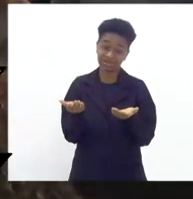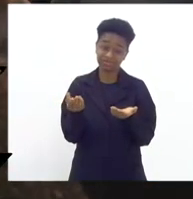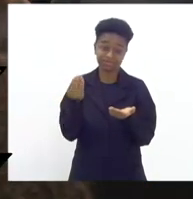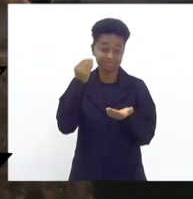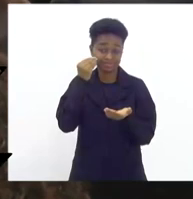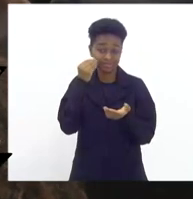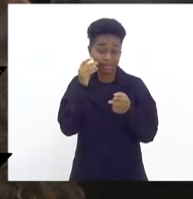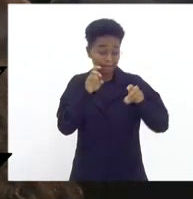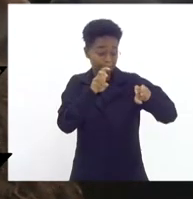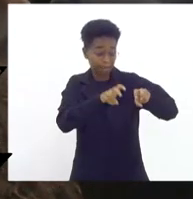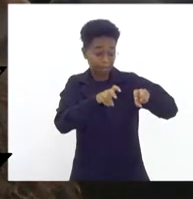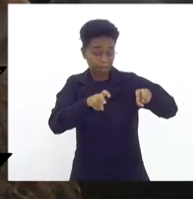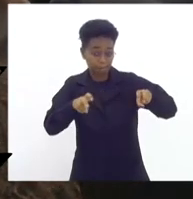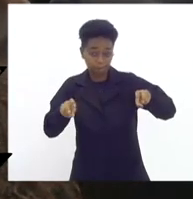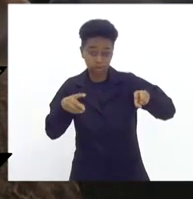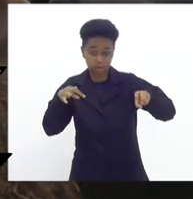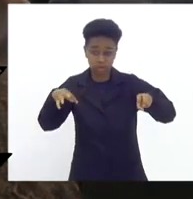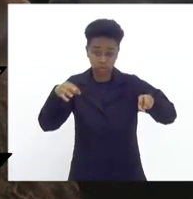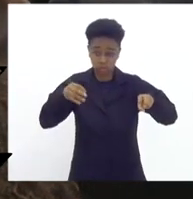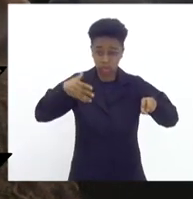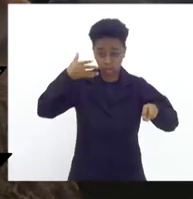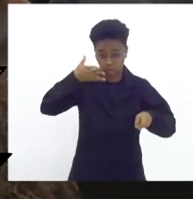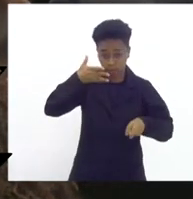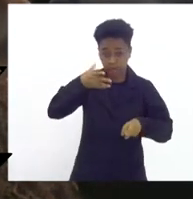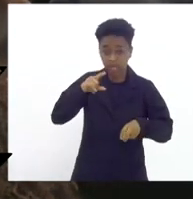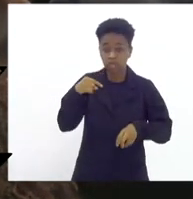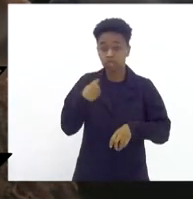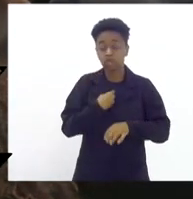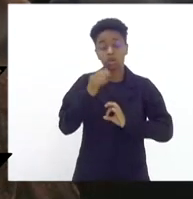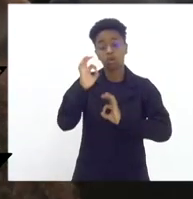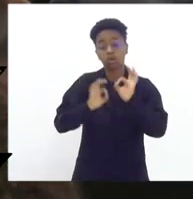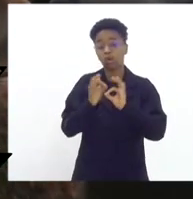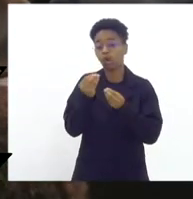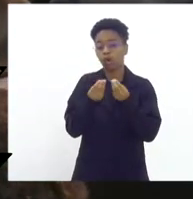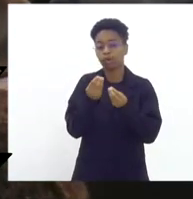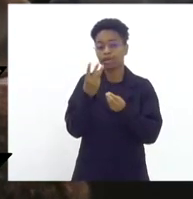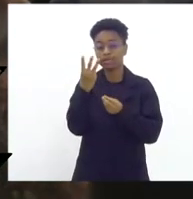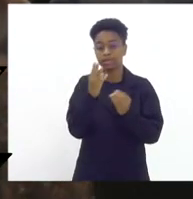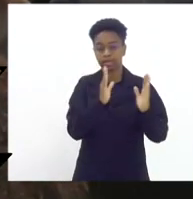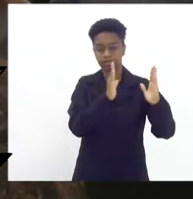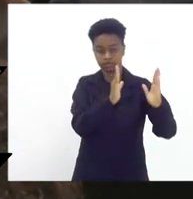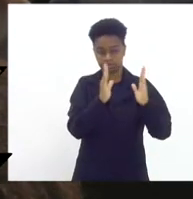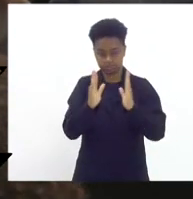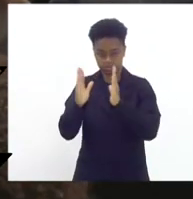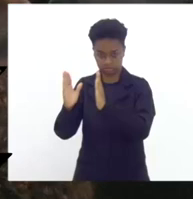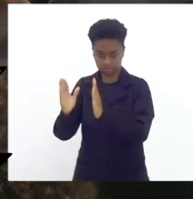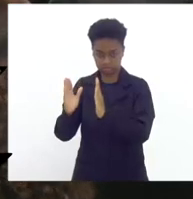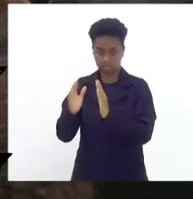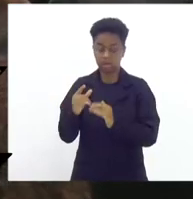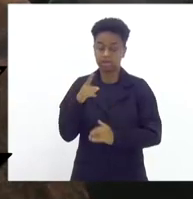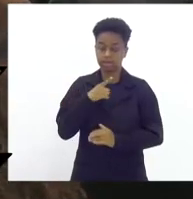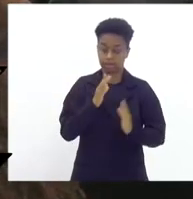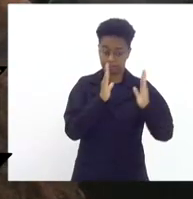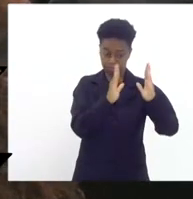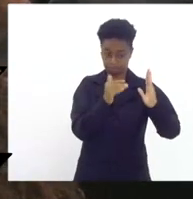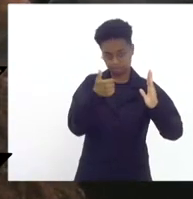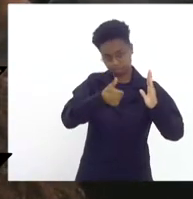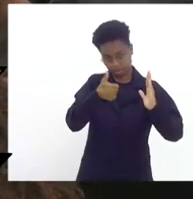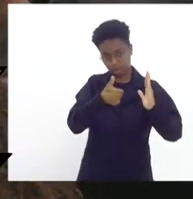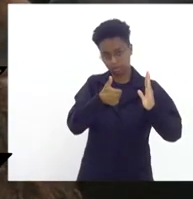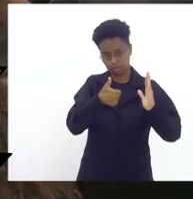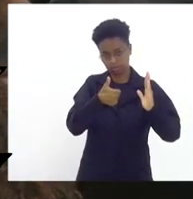acomodar todos que forem fazer fala a gente dividiu a audiência em Três blocos aqui tá compondo o primeiro bloco